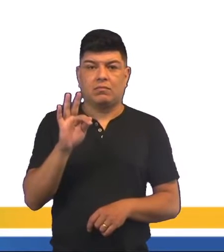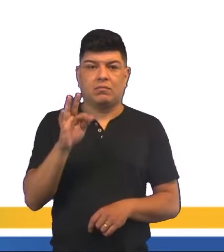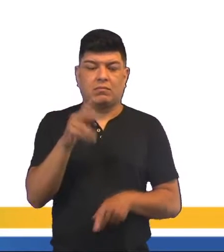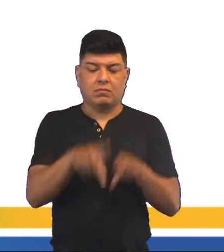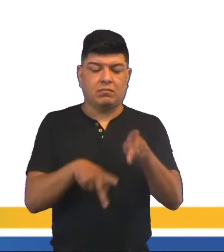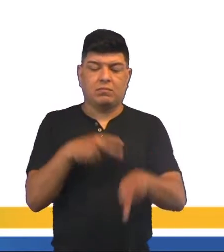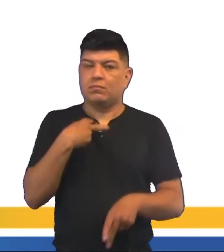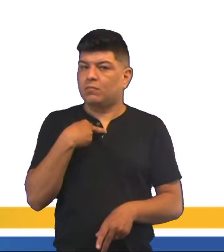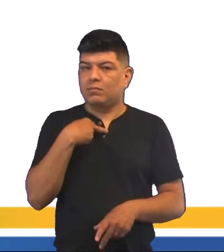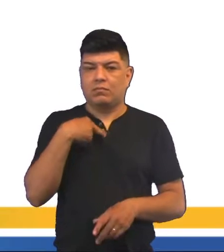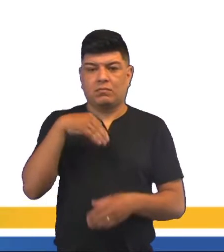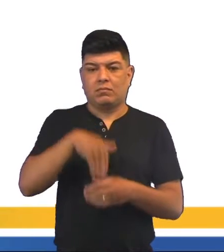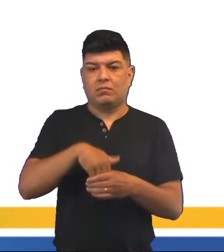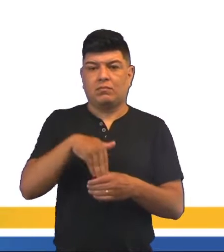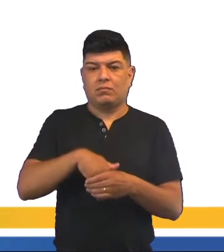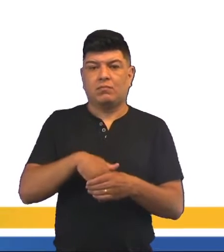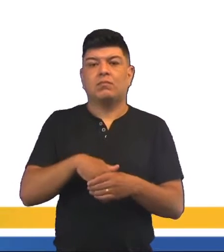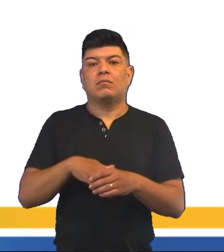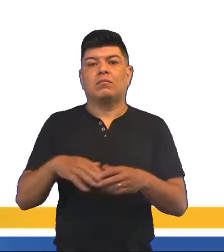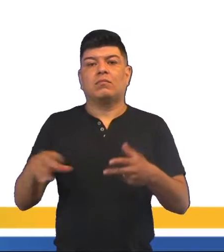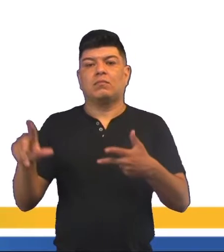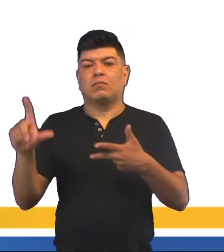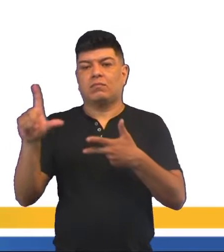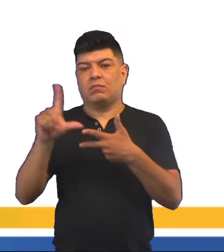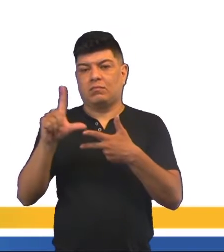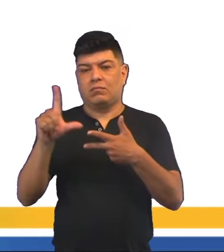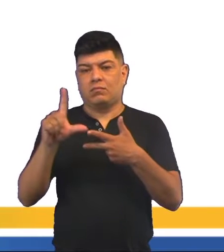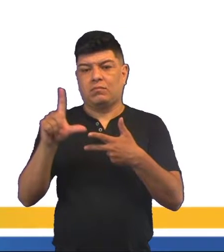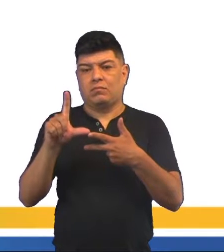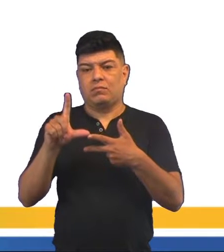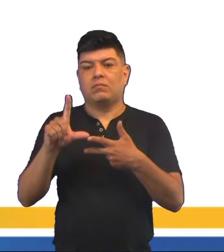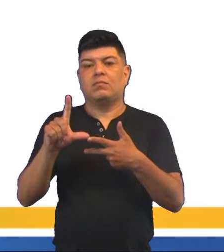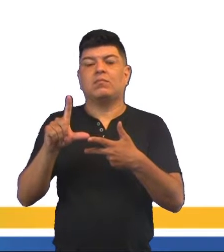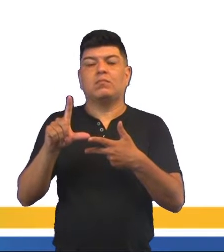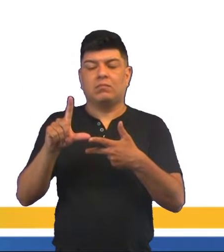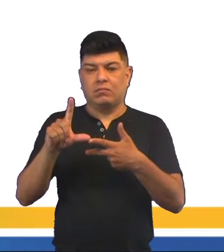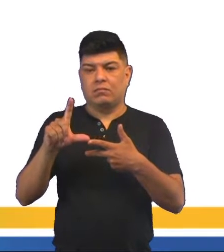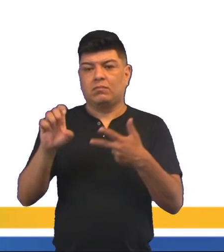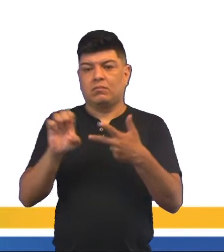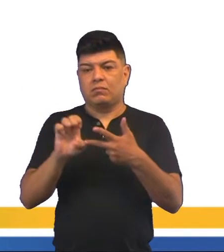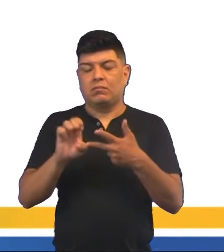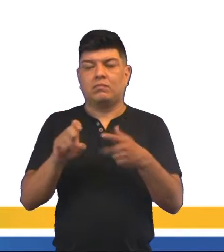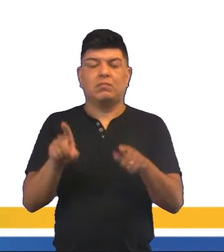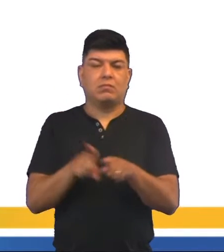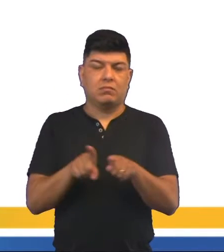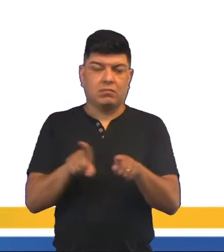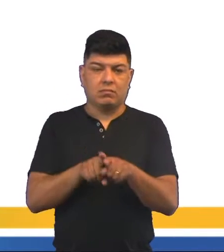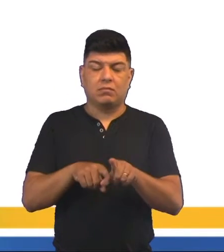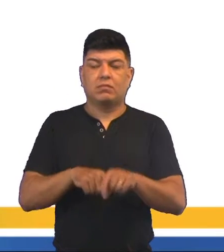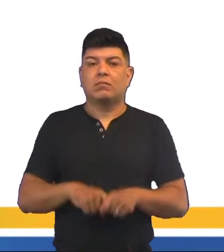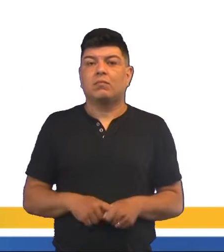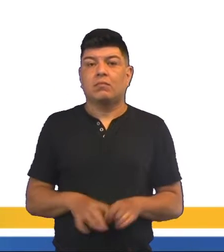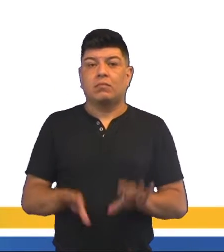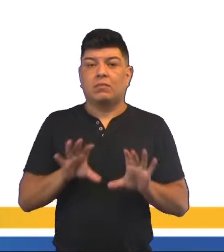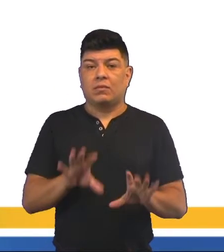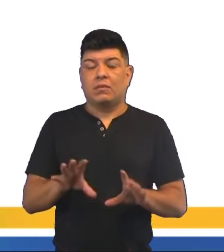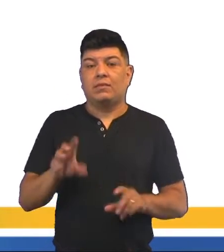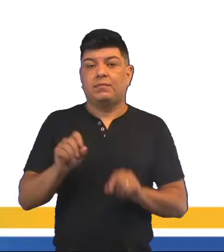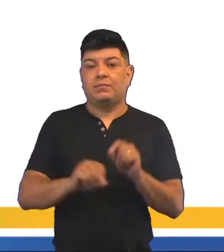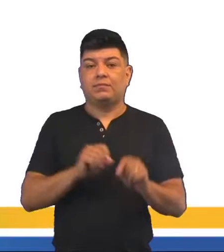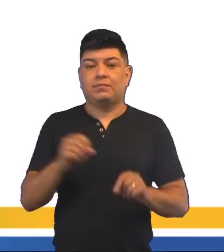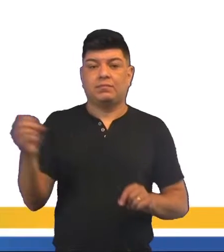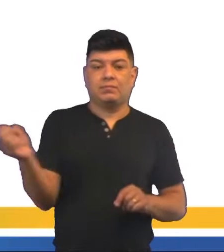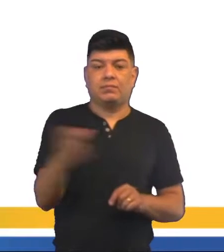votar, né, nas funções executivas ou legislativas. A autonomia política do Acre, né, ela tornava-se então a